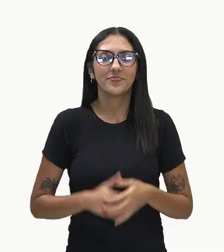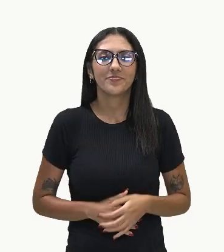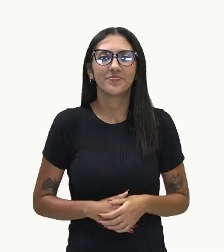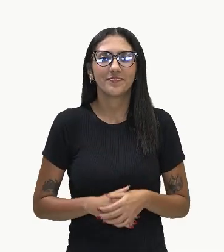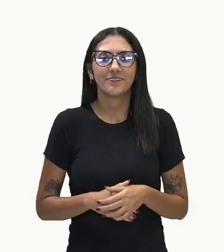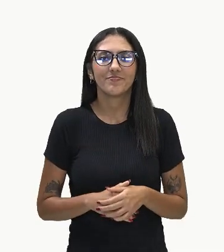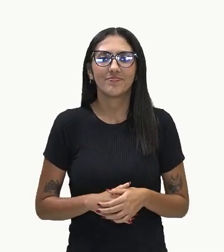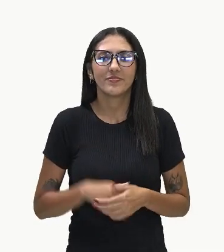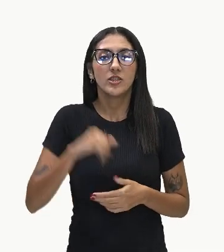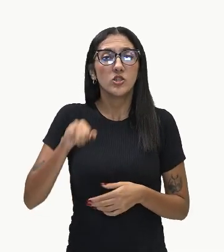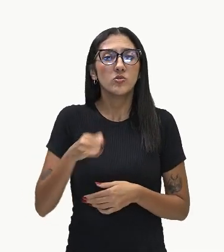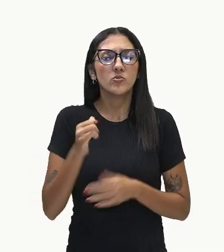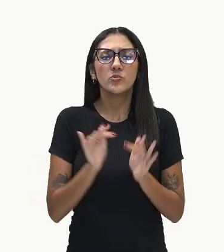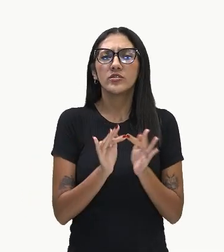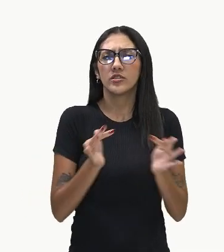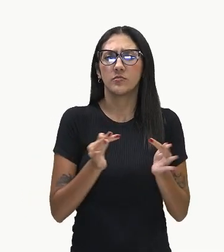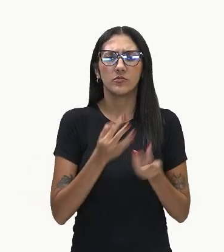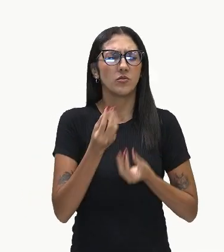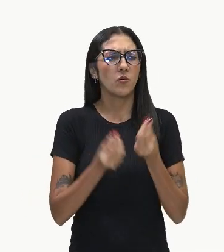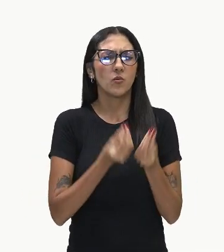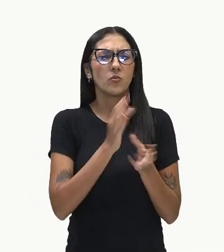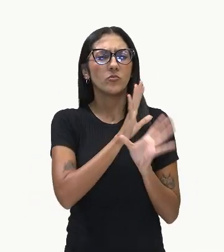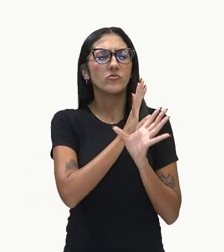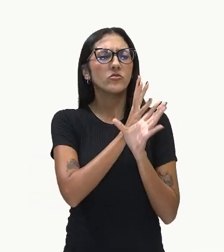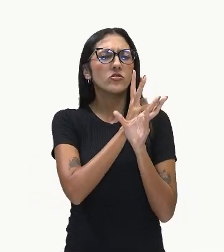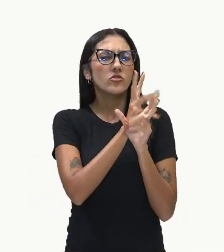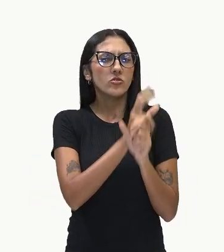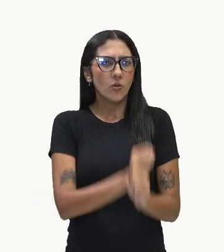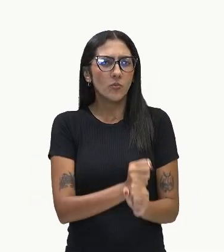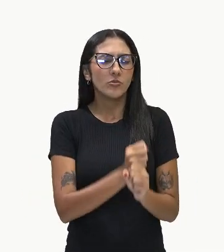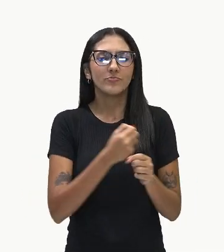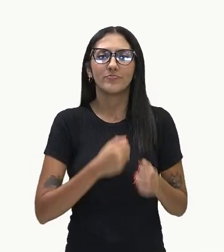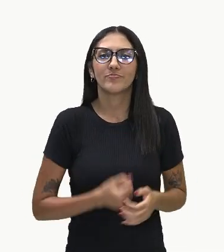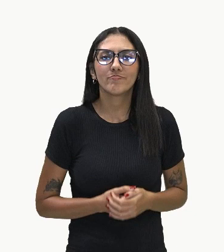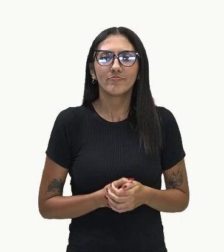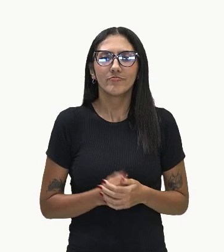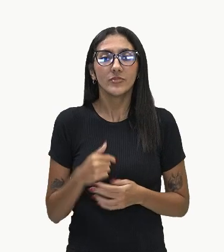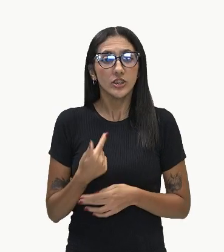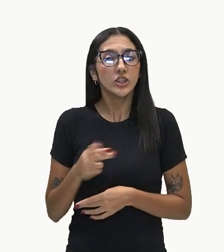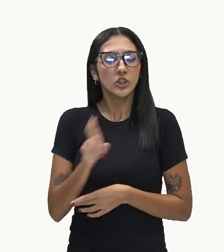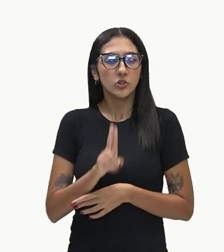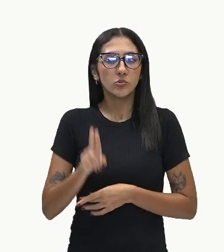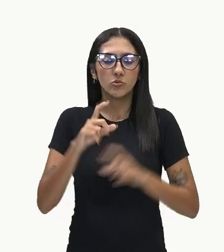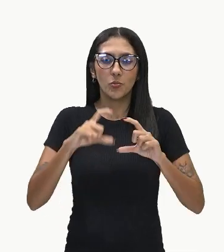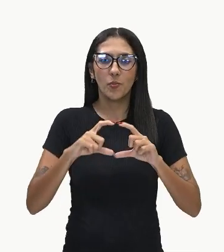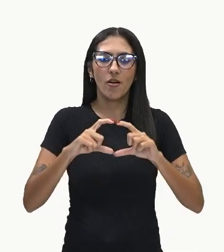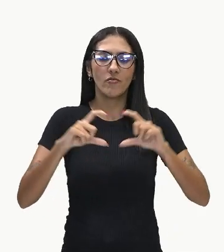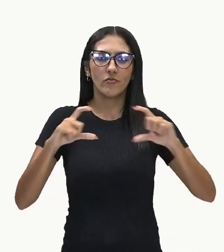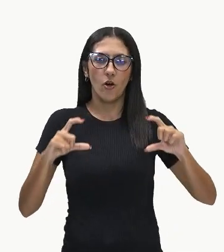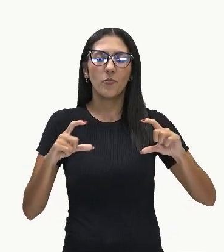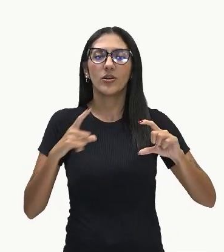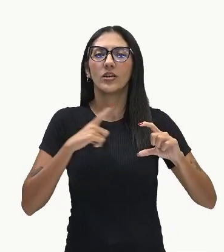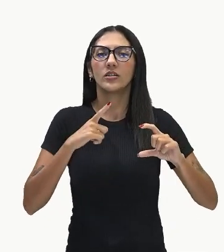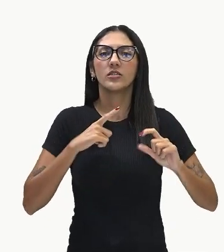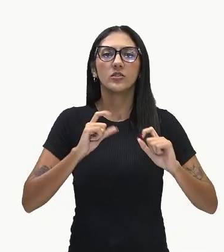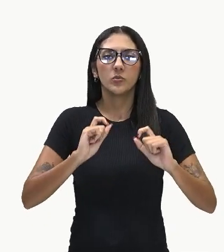Juros simples. Para calcular os juros simples, utilizamos uma fórmula que